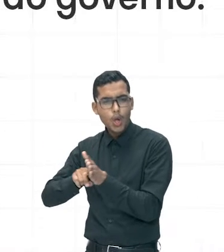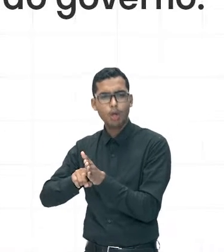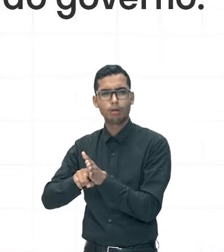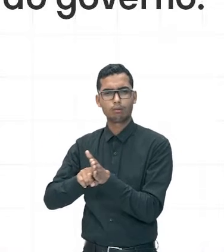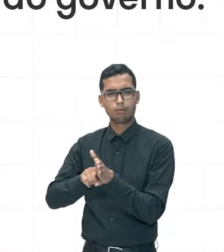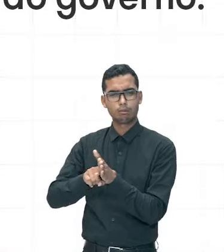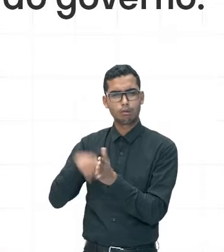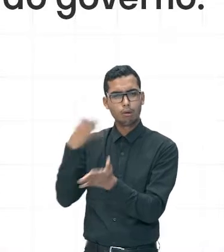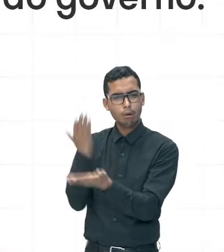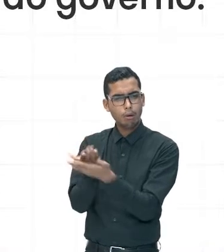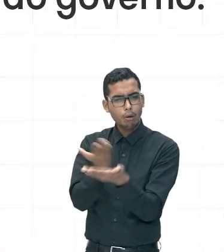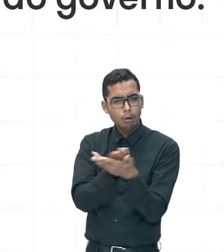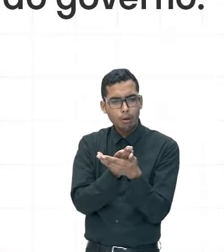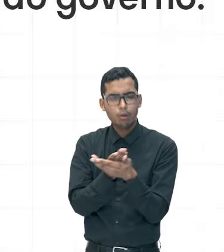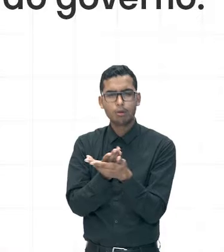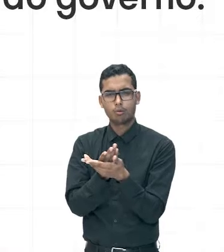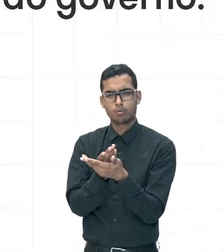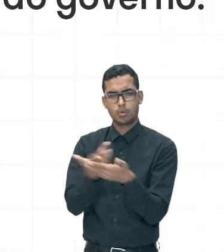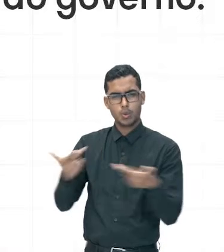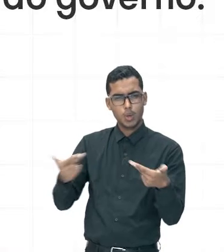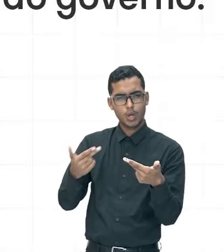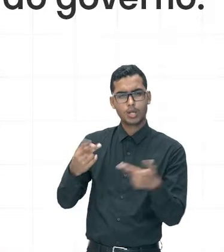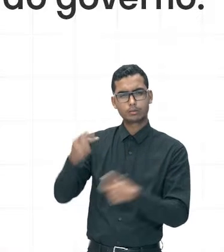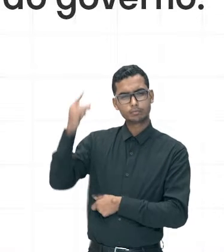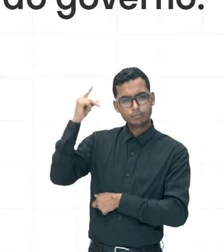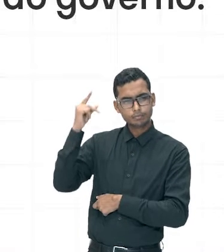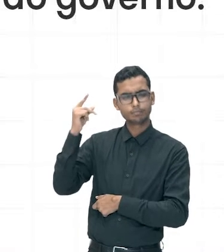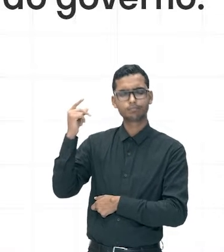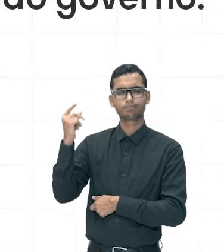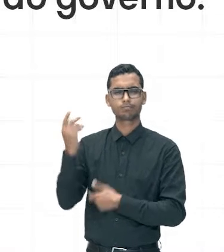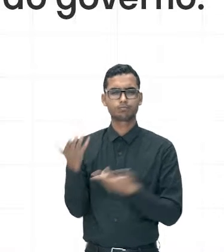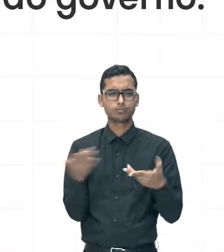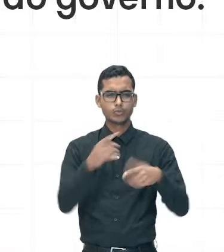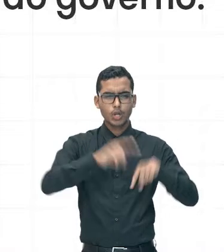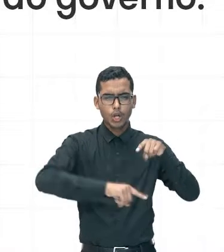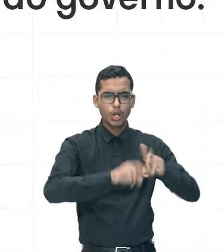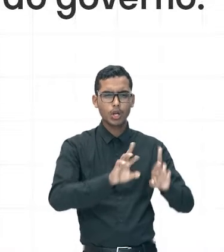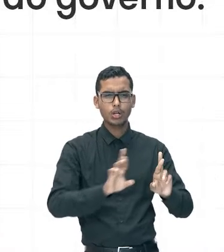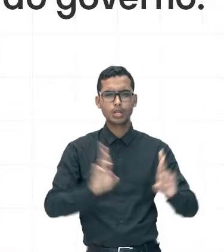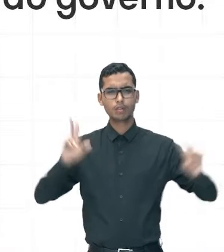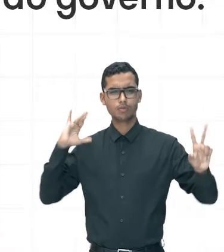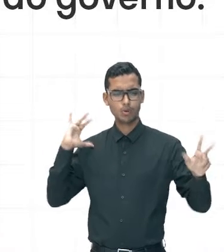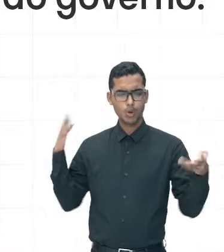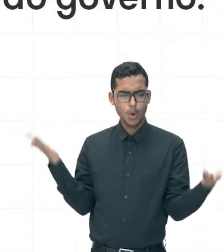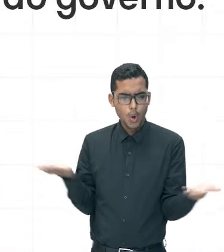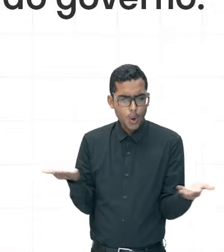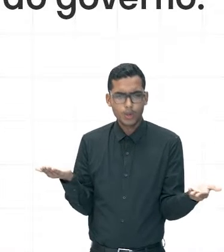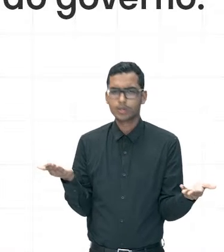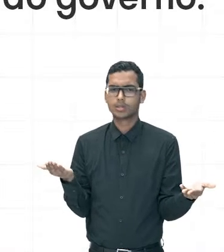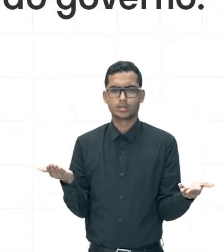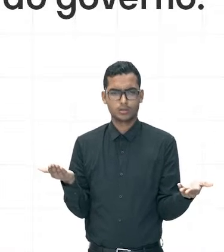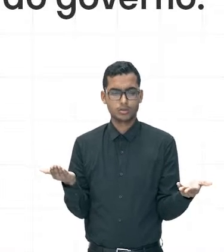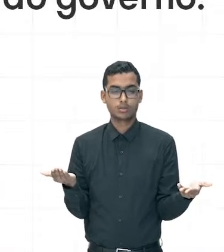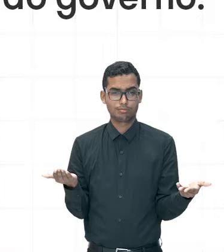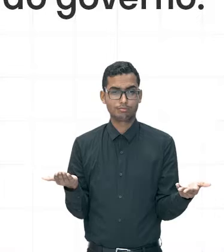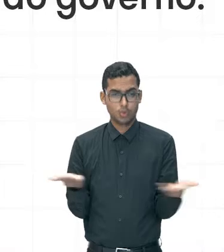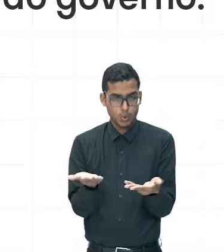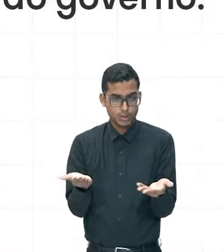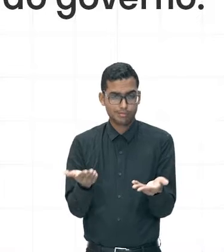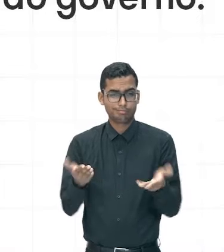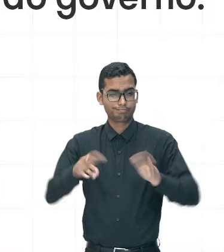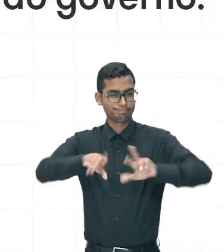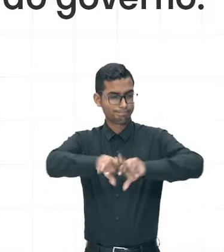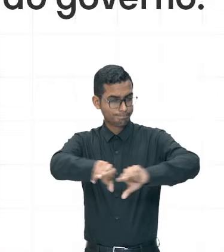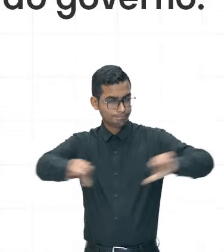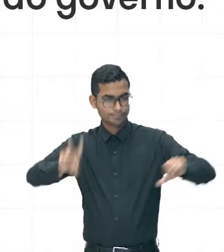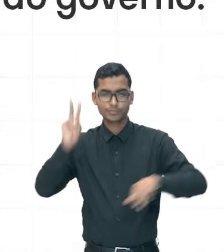tantas fontes diferentes como tem hoje em dia. Porque hoje em dia, galera, a gente tem vários tipos de fontes históricas e elas